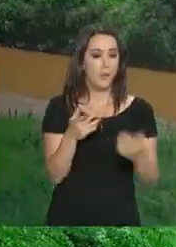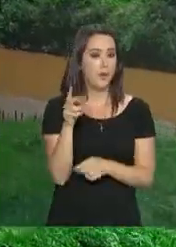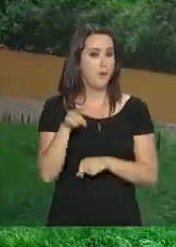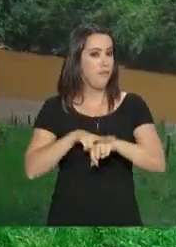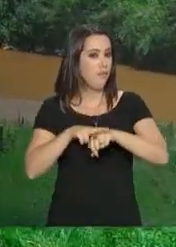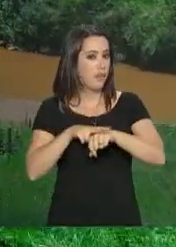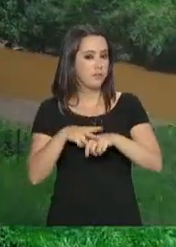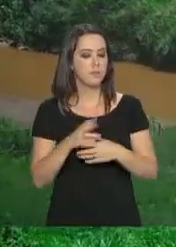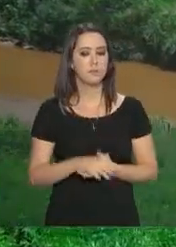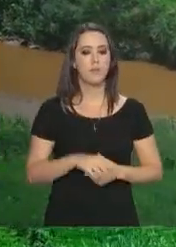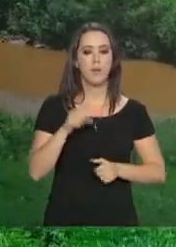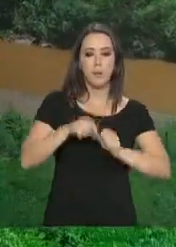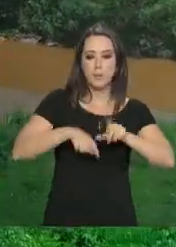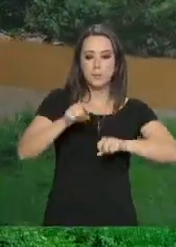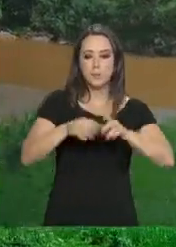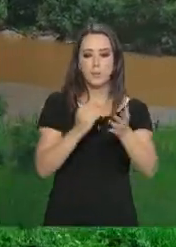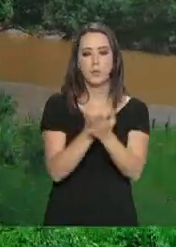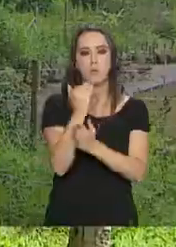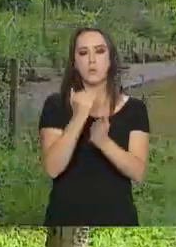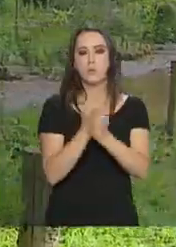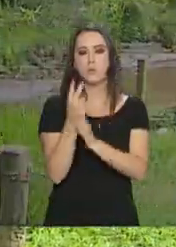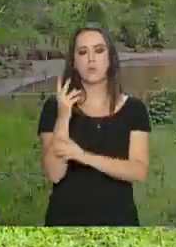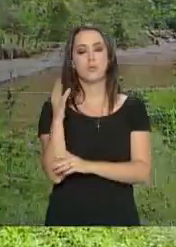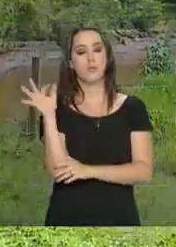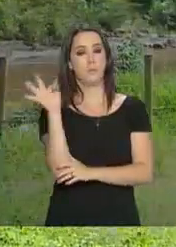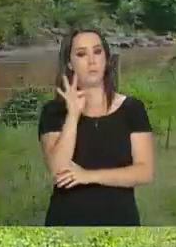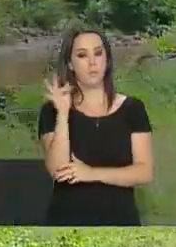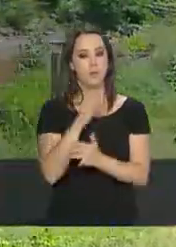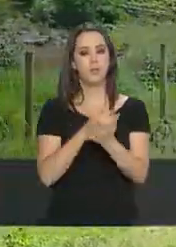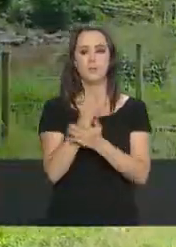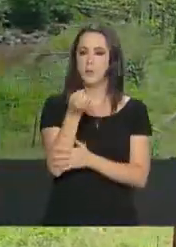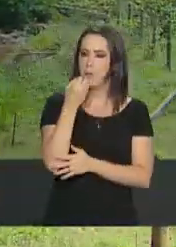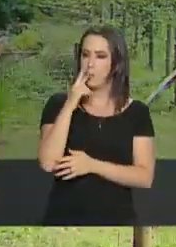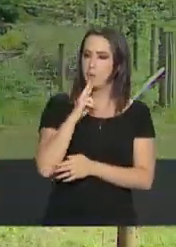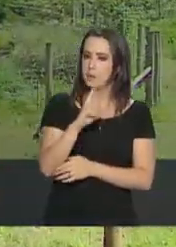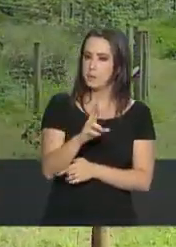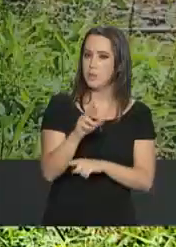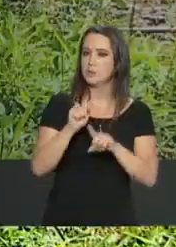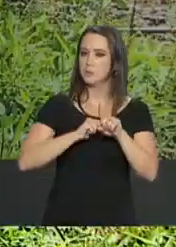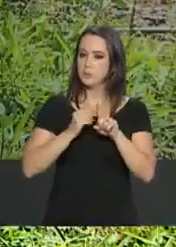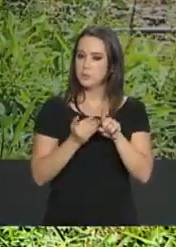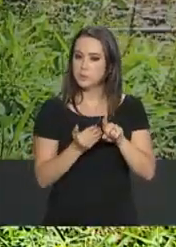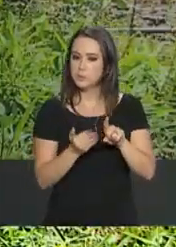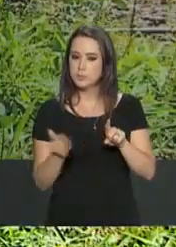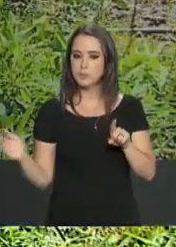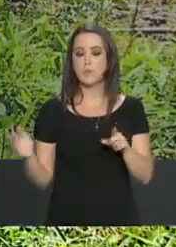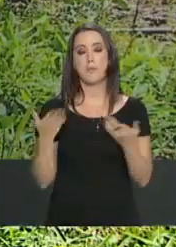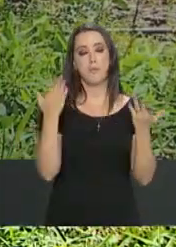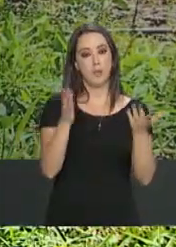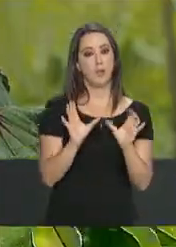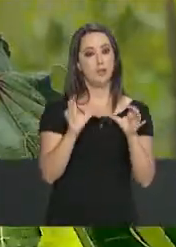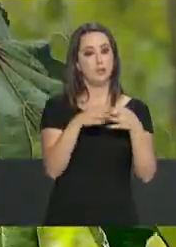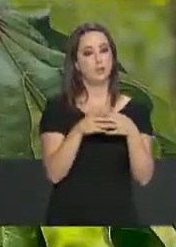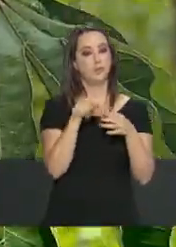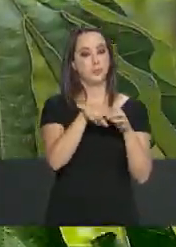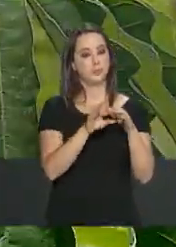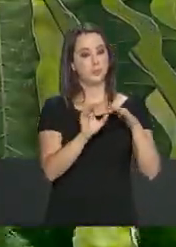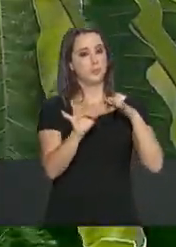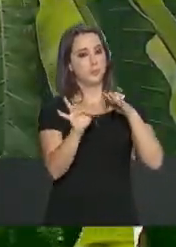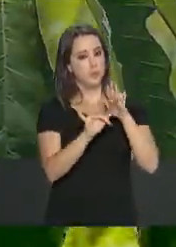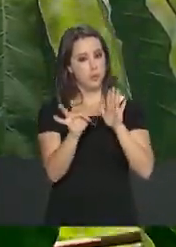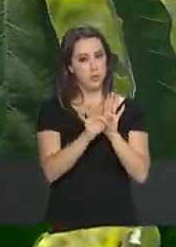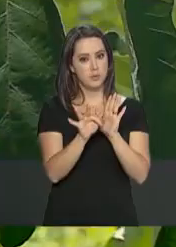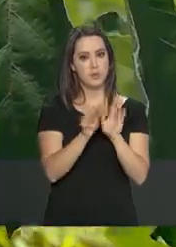O plantio das mudas começou em fevereiro e deu bons resultados em poucos meses. A Fundação Renova fez um convênio com a